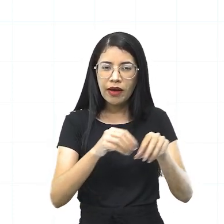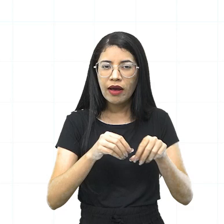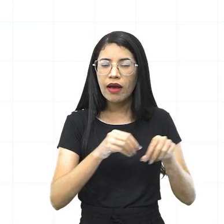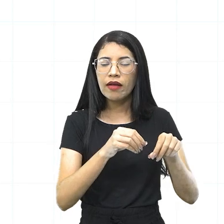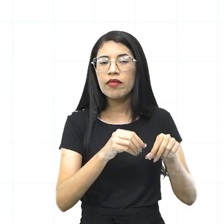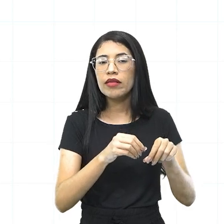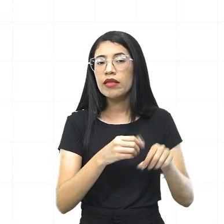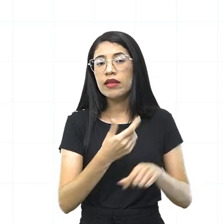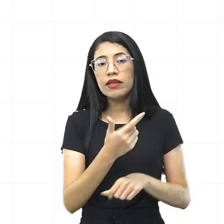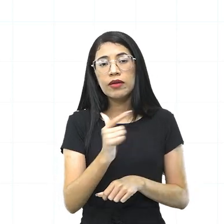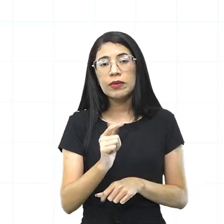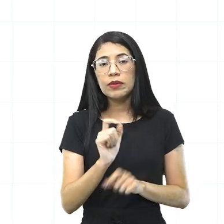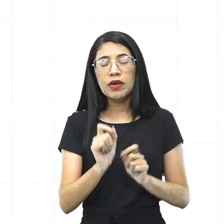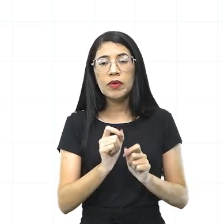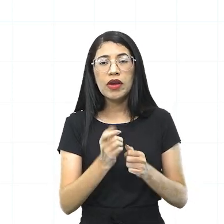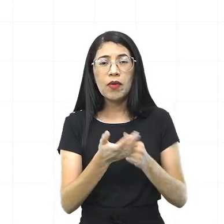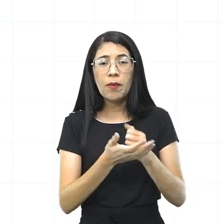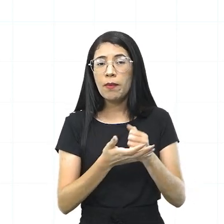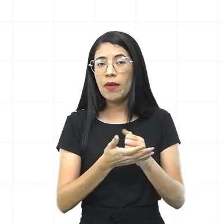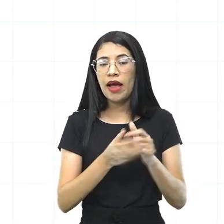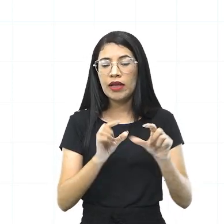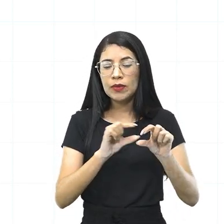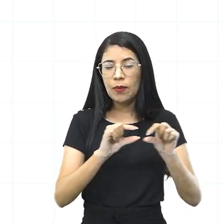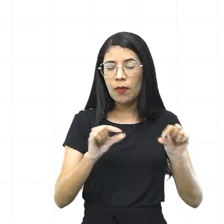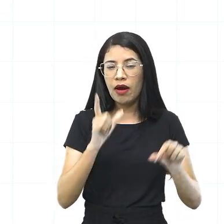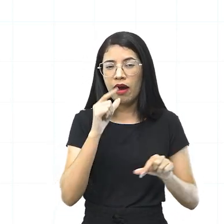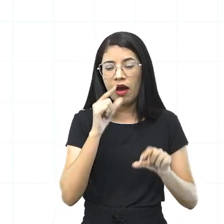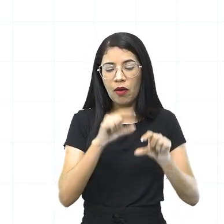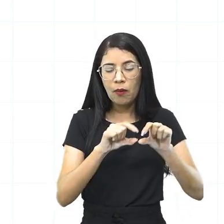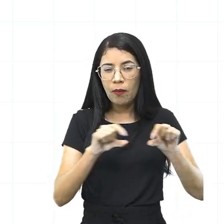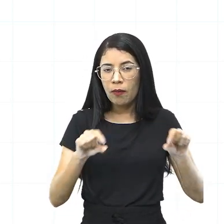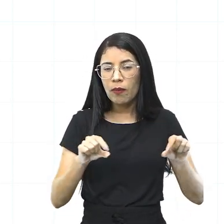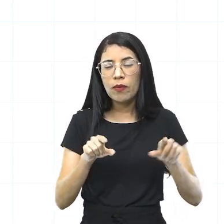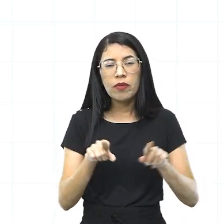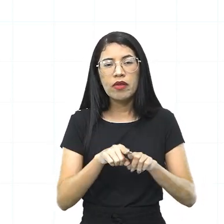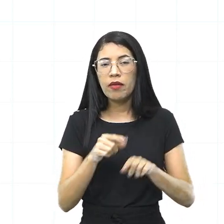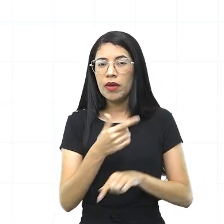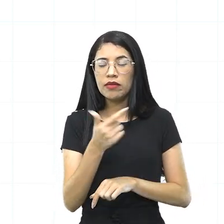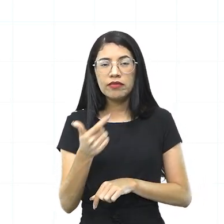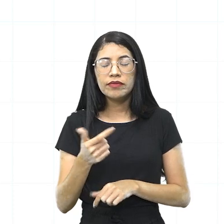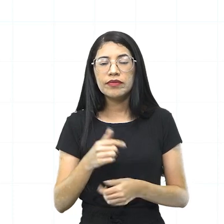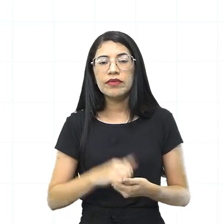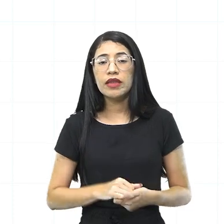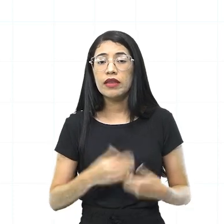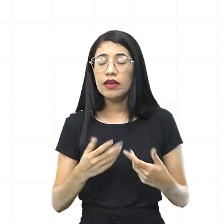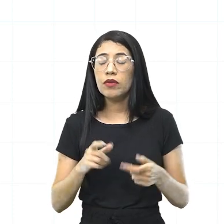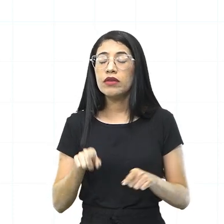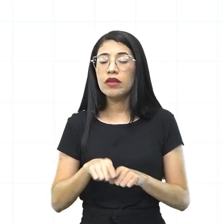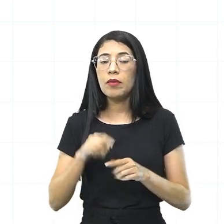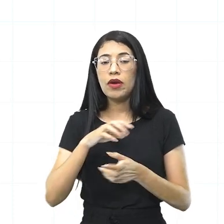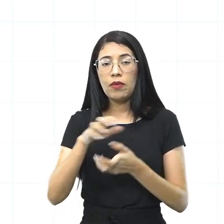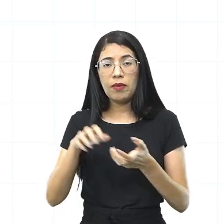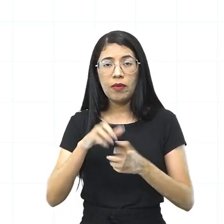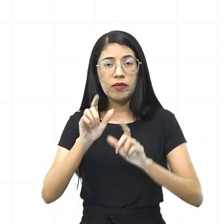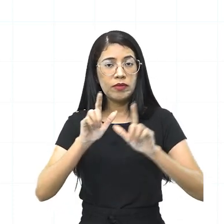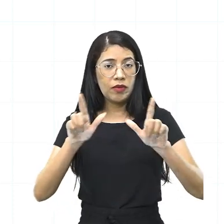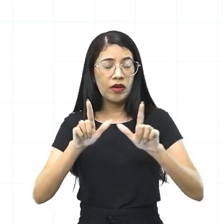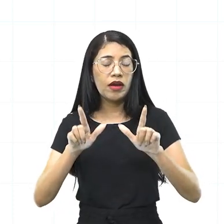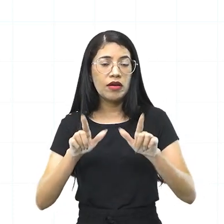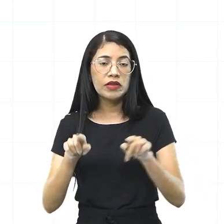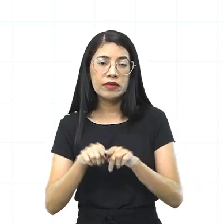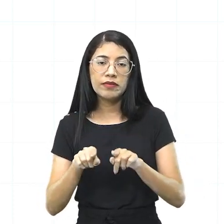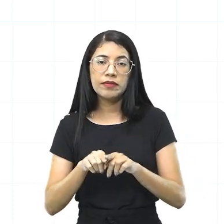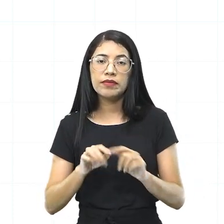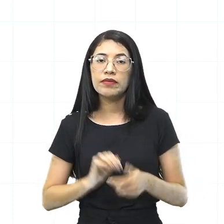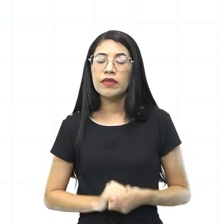não tem ali também um saneamento básico, né? Então vejam que é uma forma de protesto,